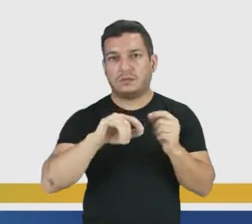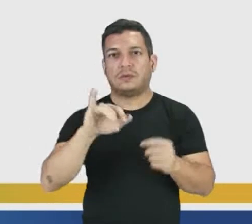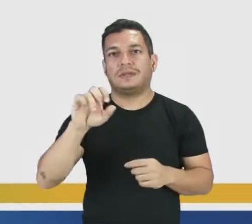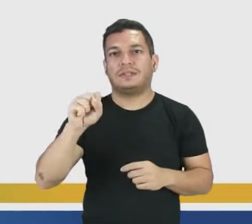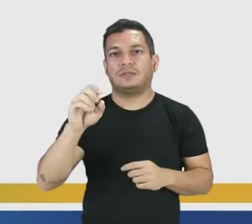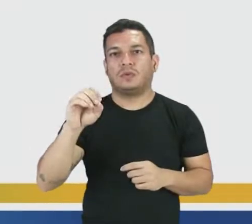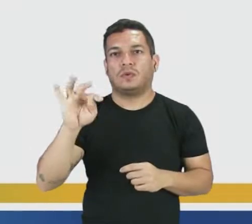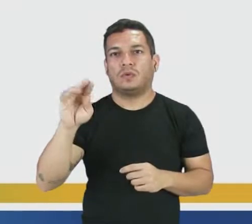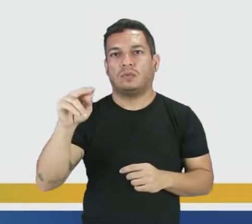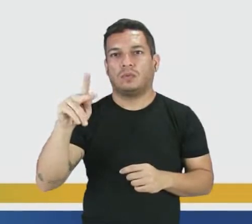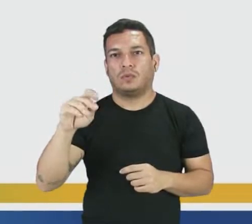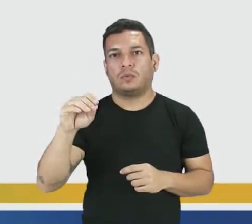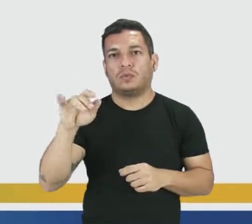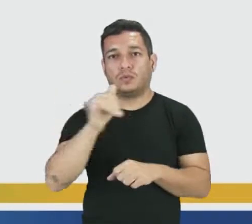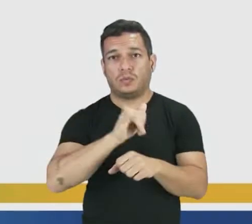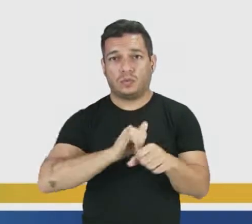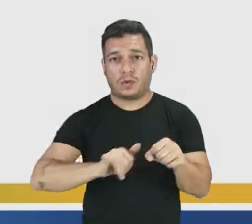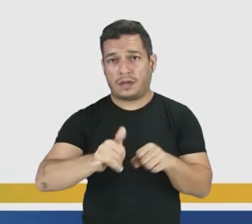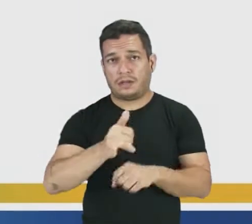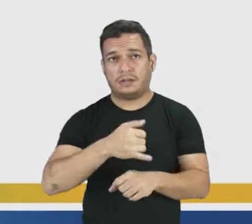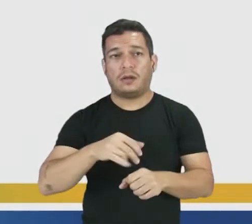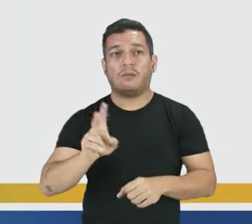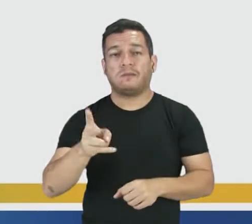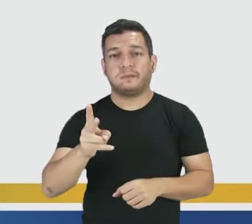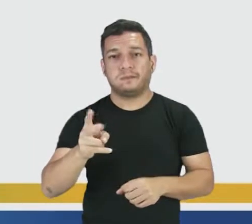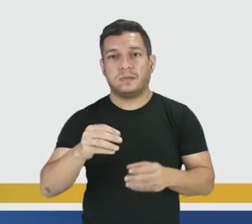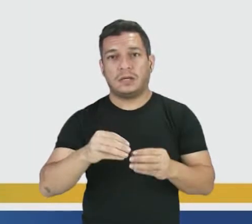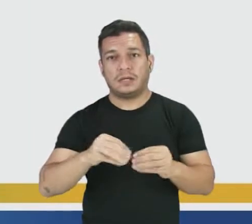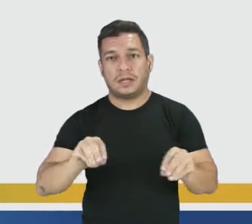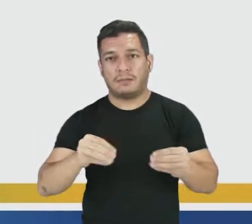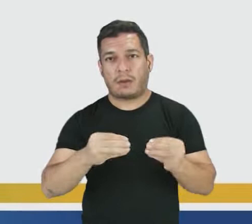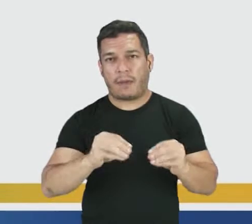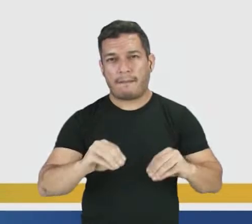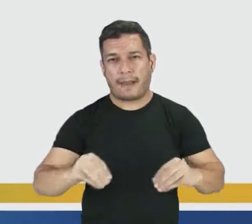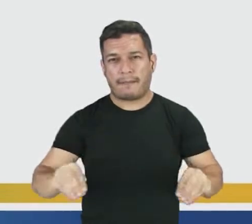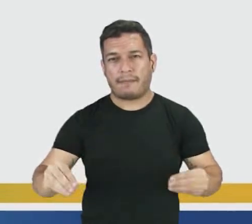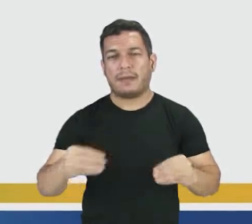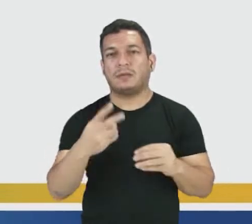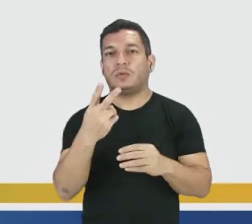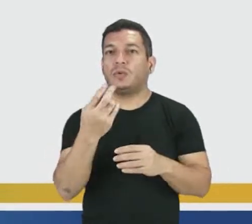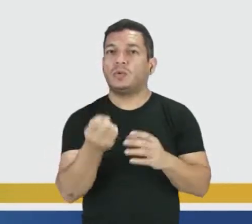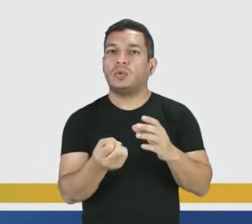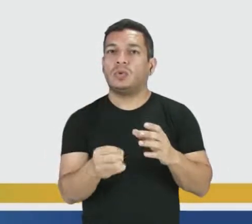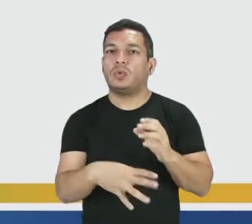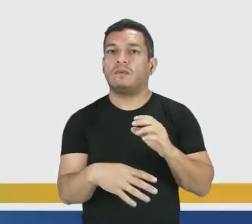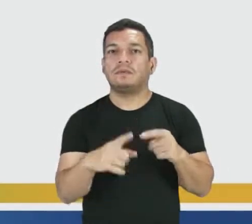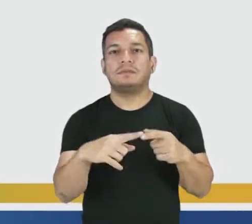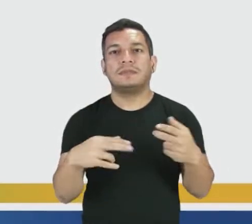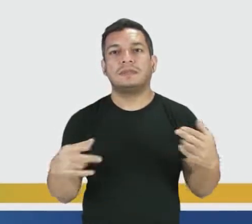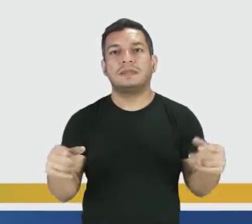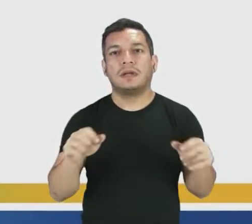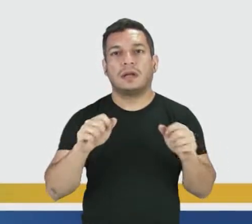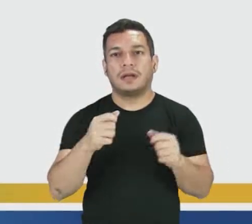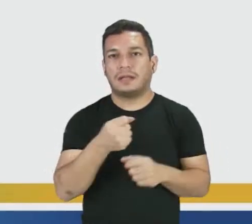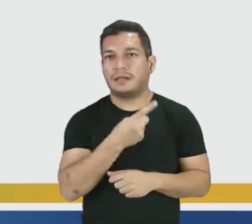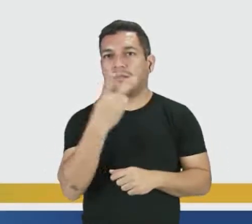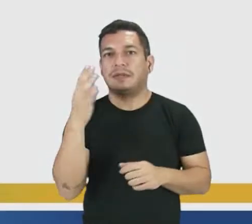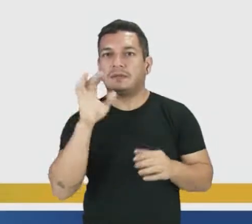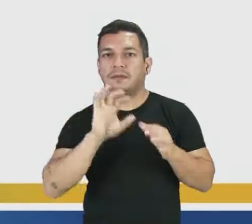isótopo do átomo, totalmente instável, que se quebra formando dois novos elementos e liberando grande quantidade de